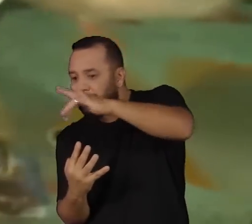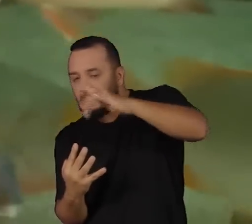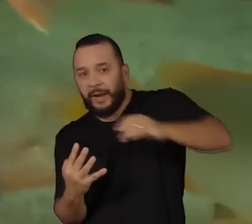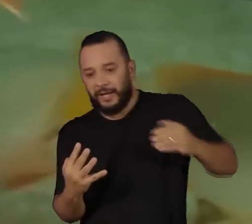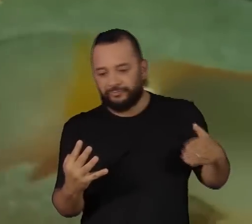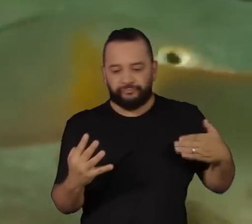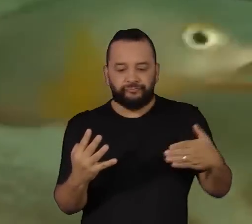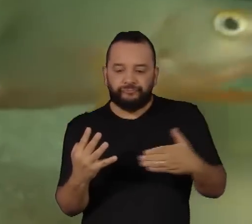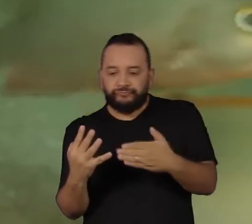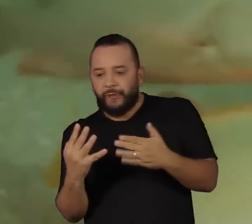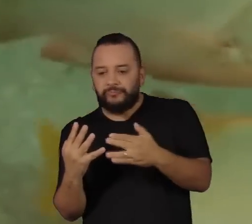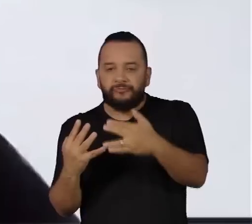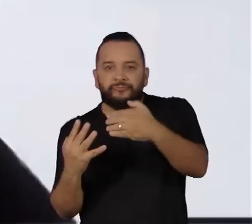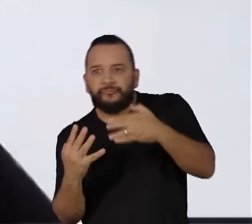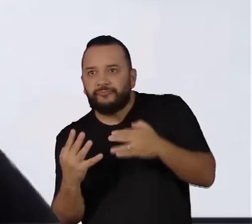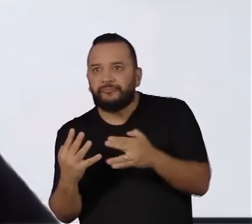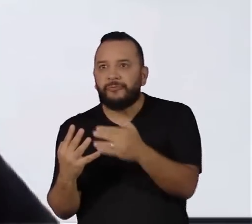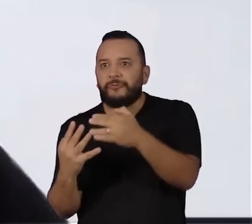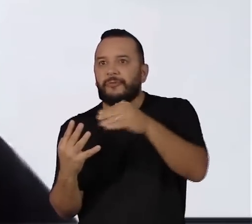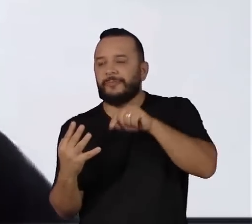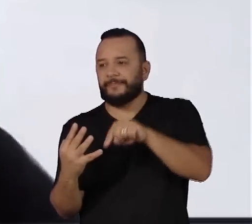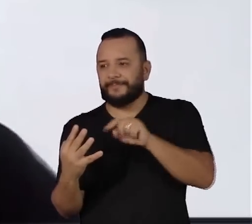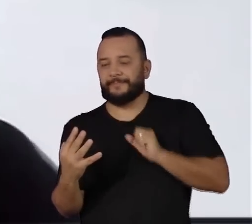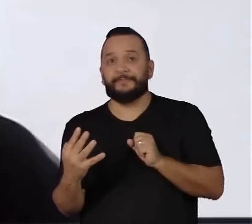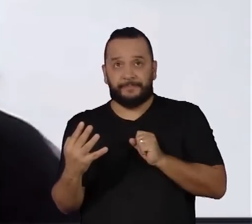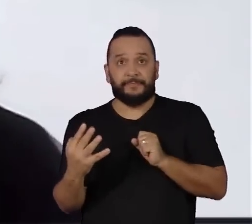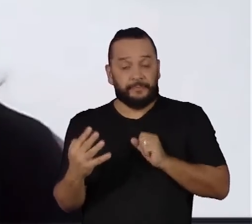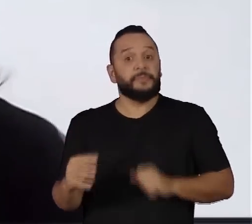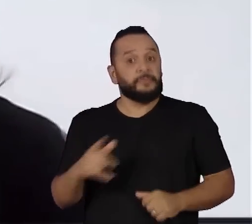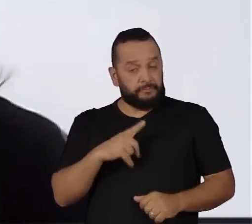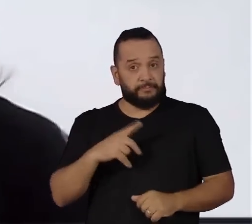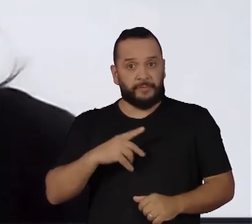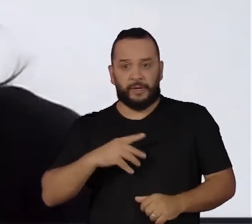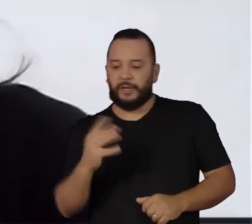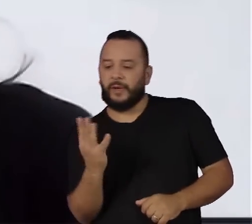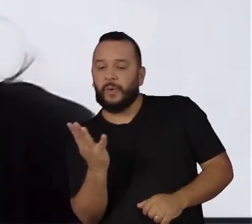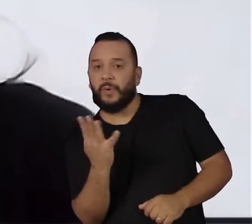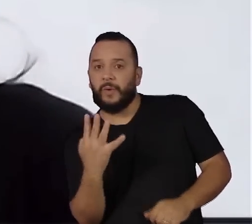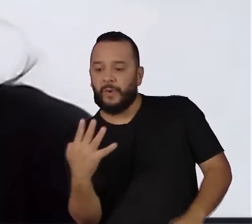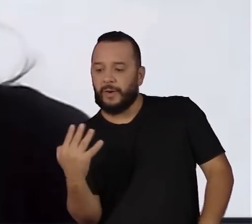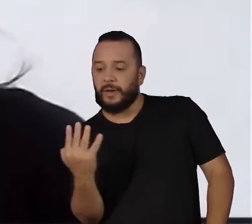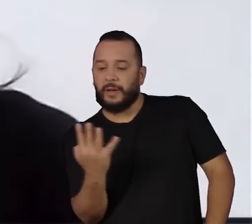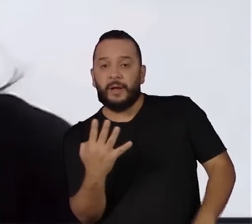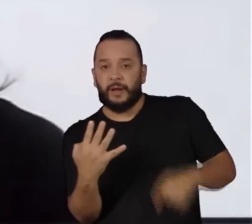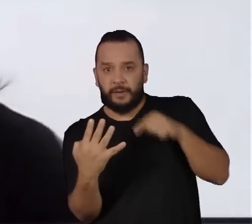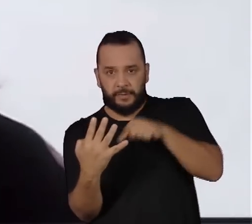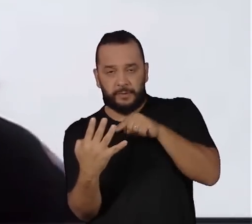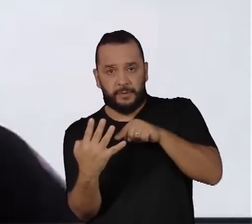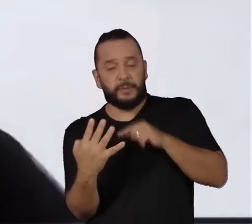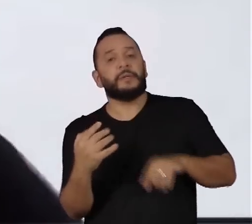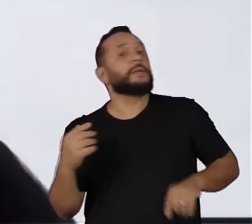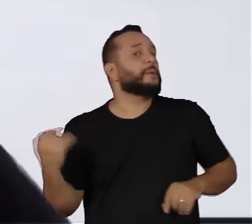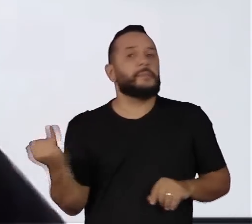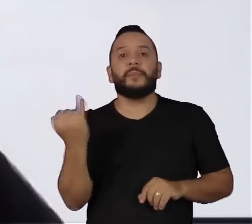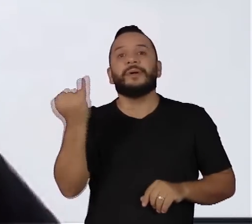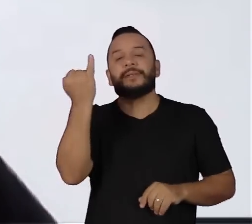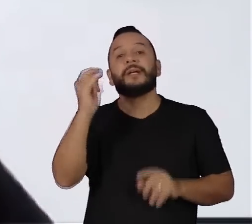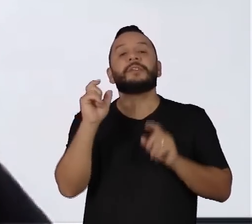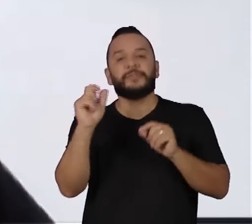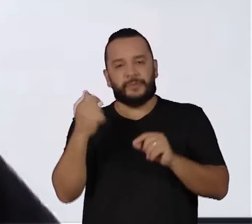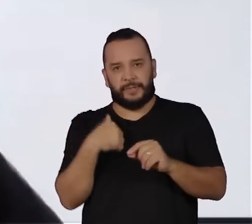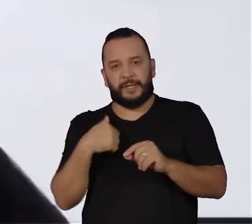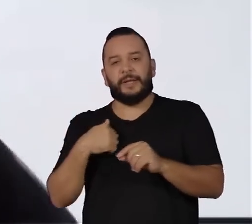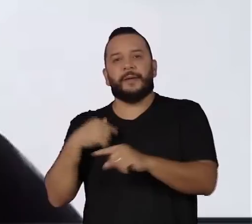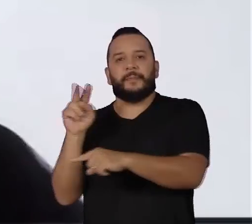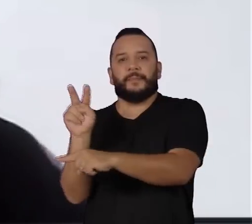vida. A estrutura rígida, né, dos recifes de coral, eles são já importantíssimos na proteção da costa,